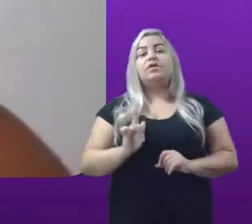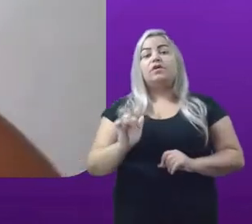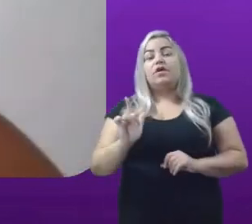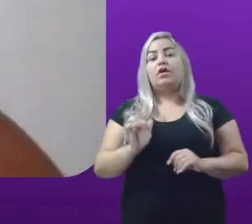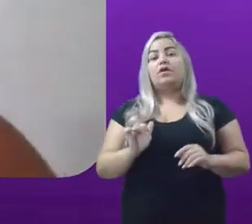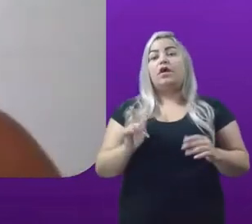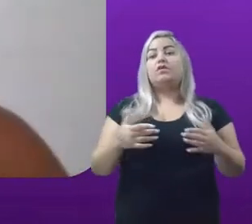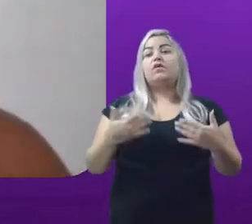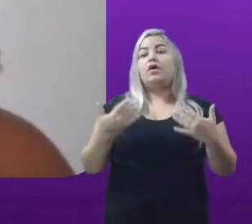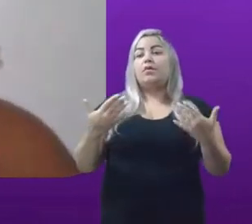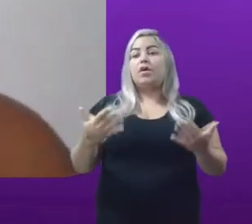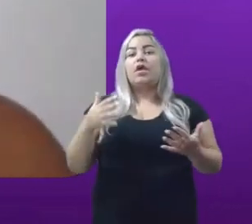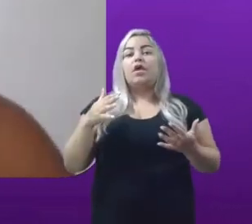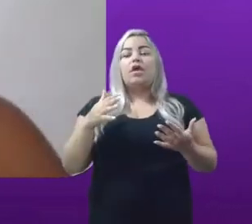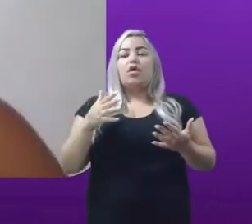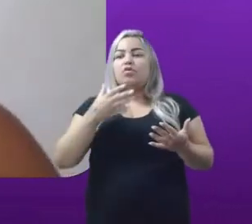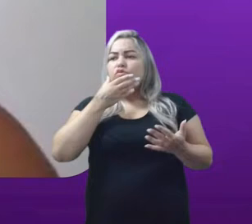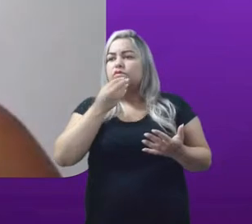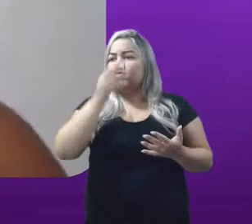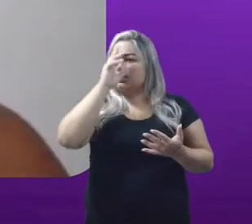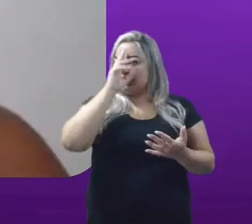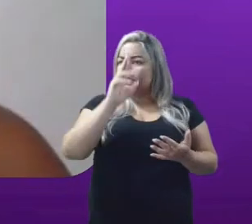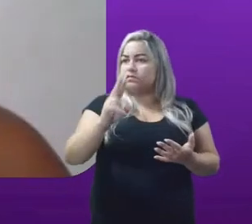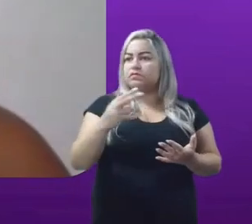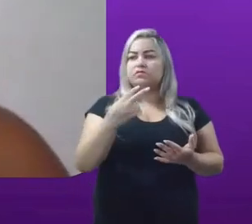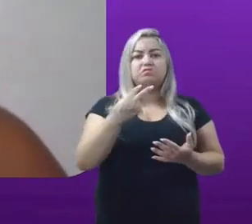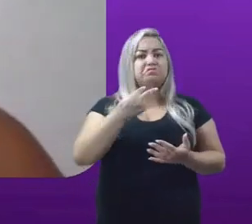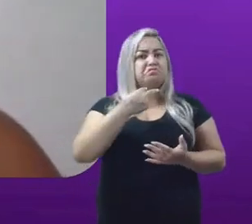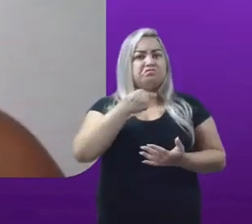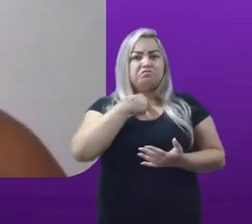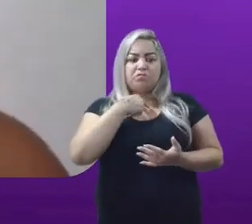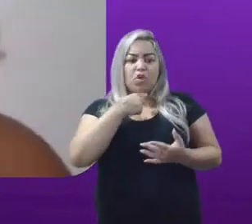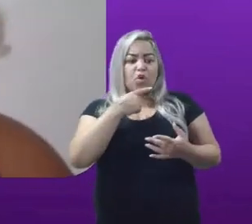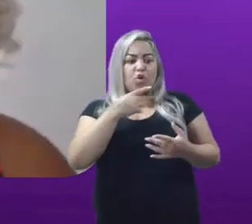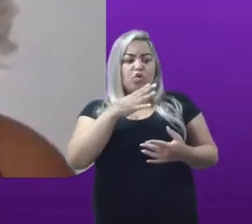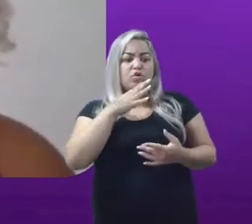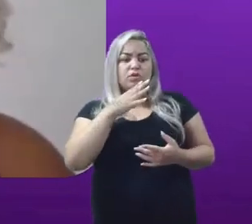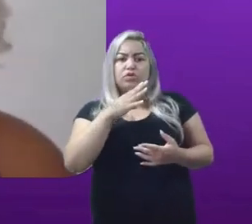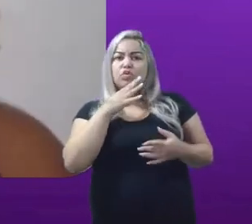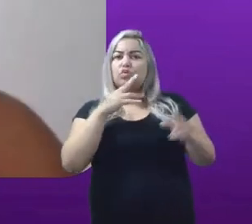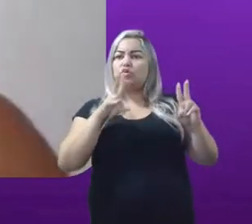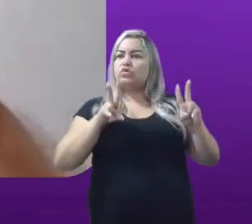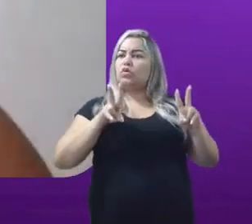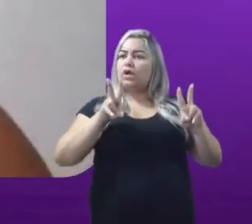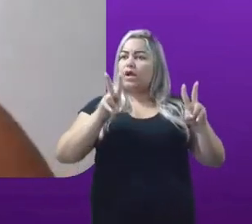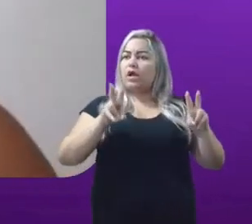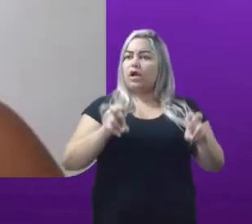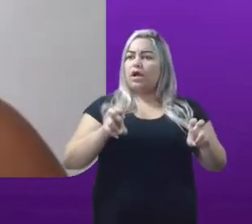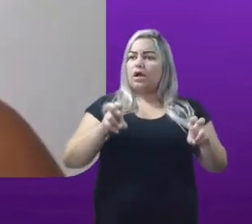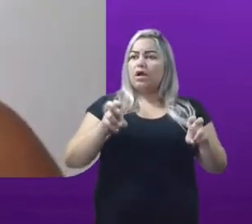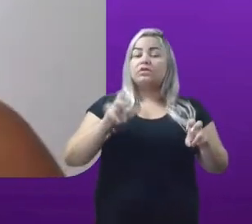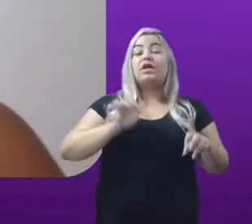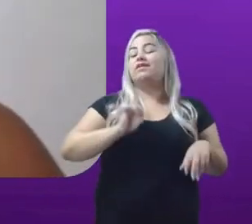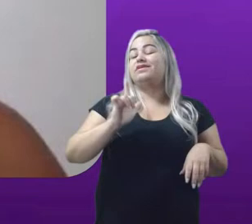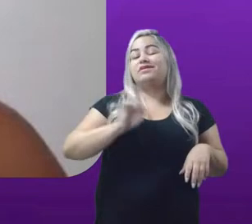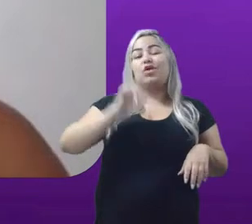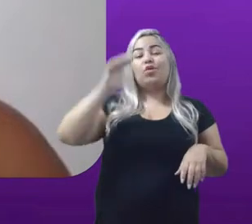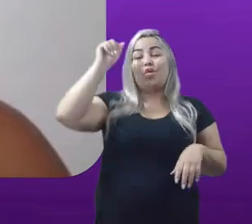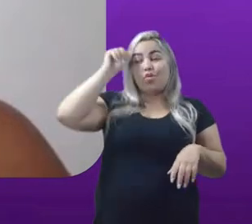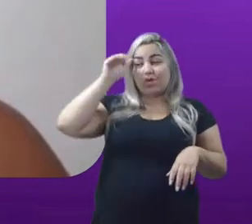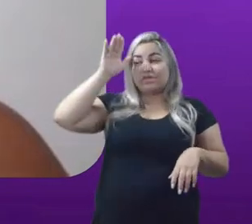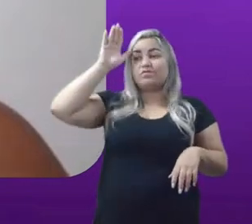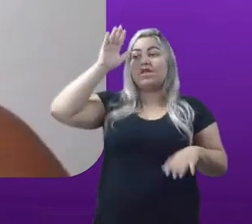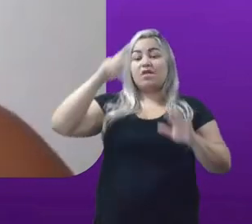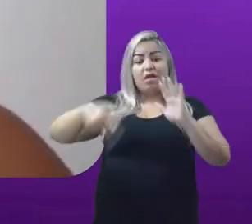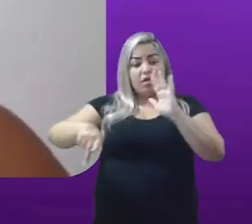Né? Embora seu Fernando ele possa não conhecer a definição acadêmica do termo, mas ele pertence, né? Ele